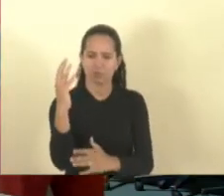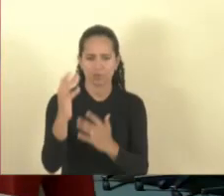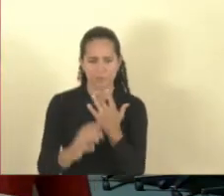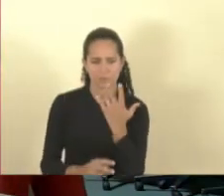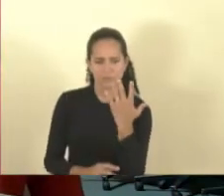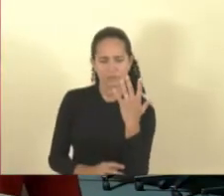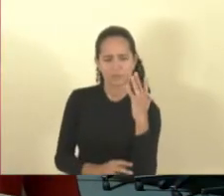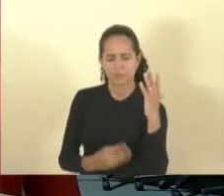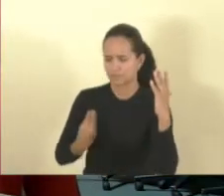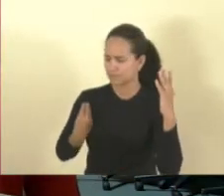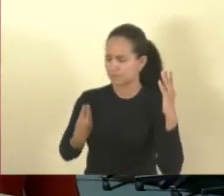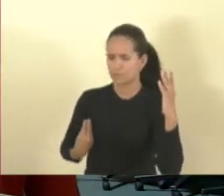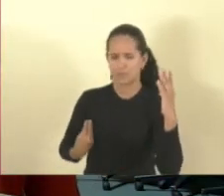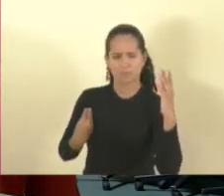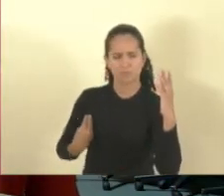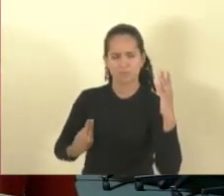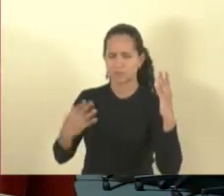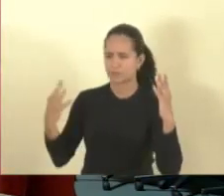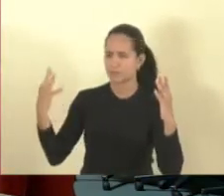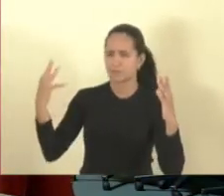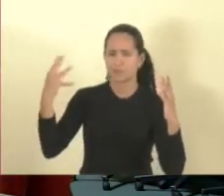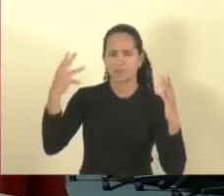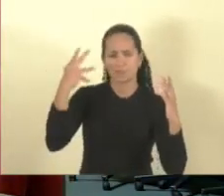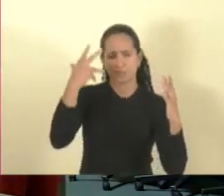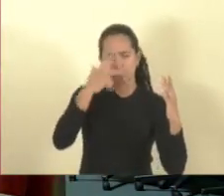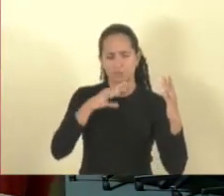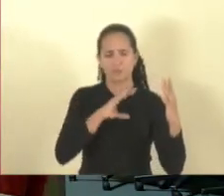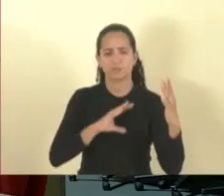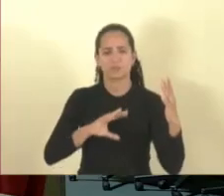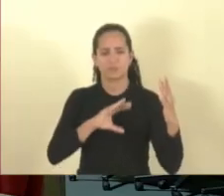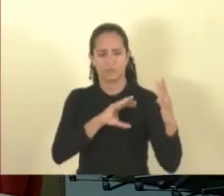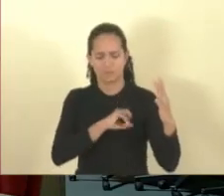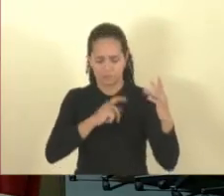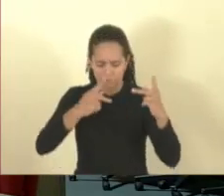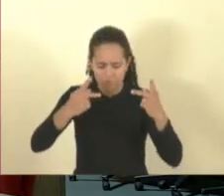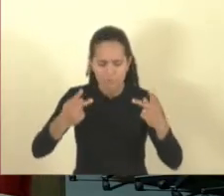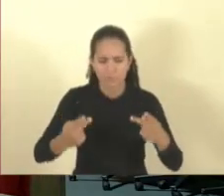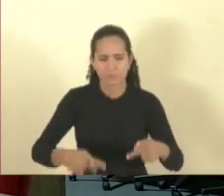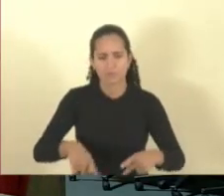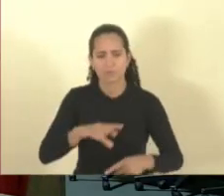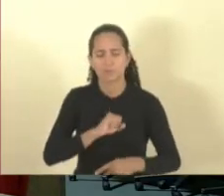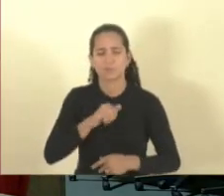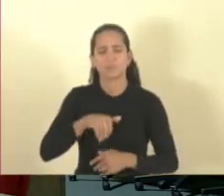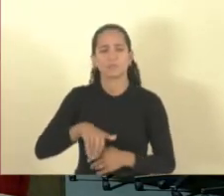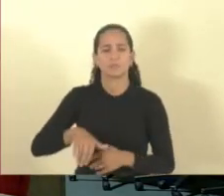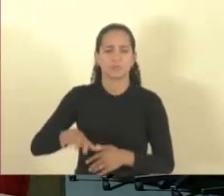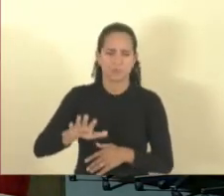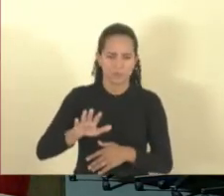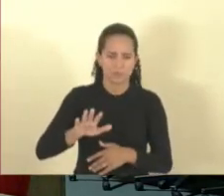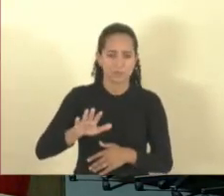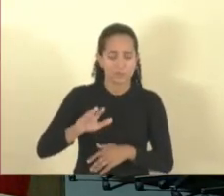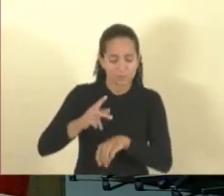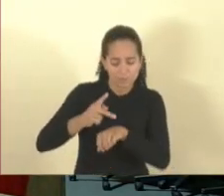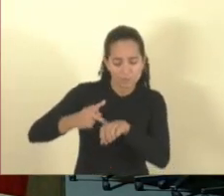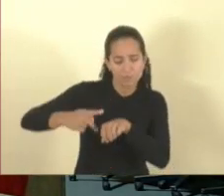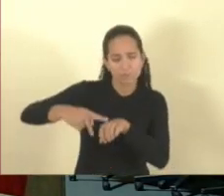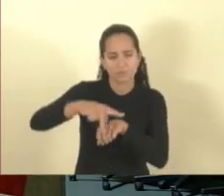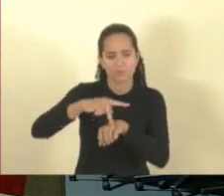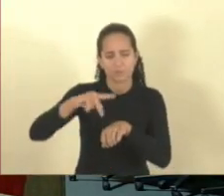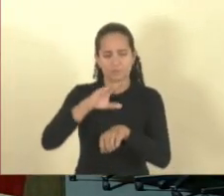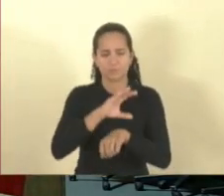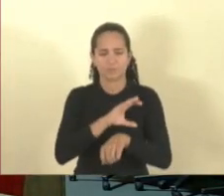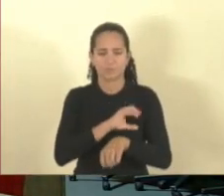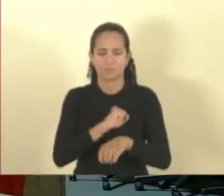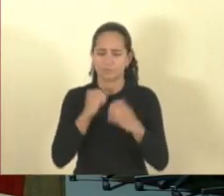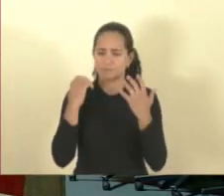nossos bosques têm mais vida, nossa vida no teu seio mais amores. Ó